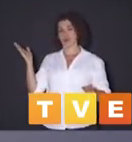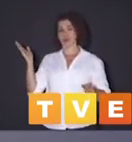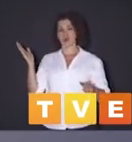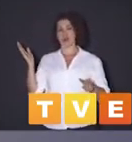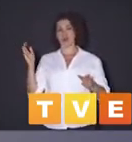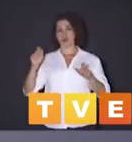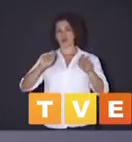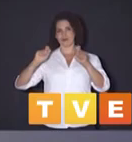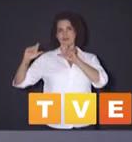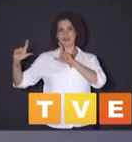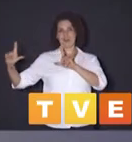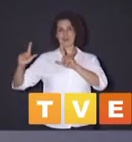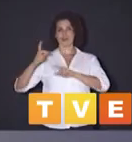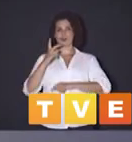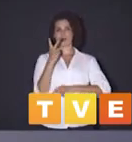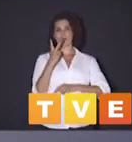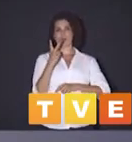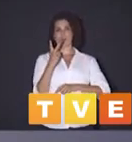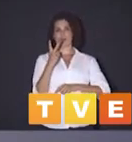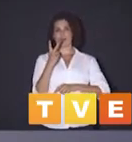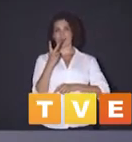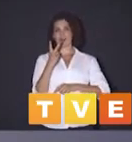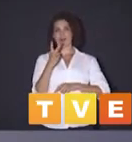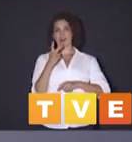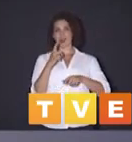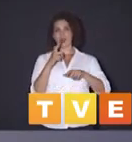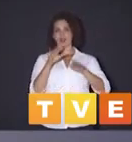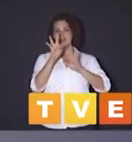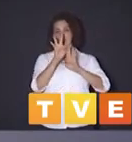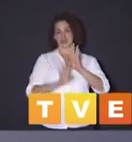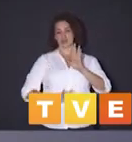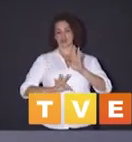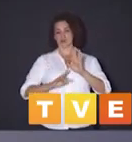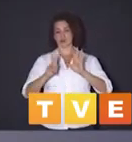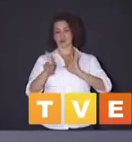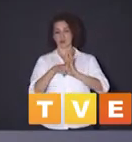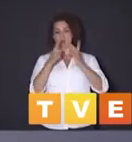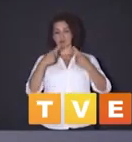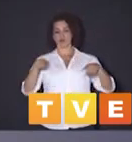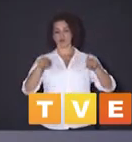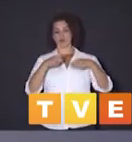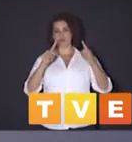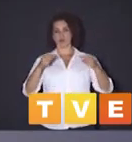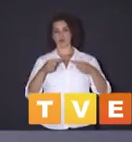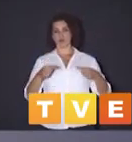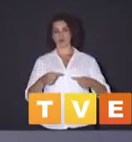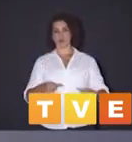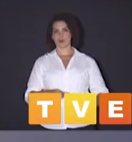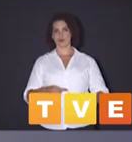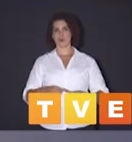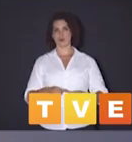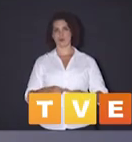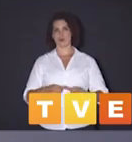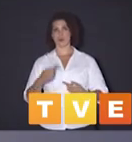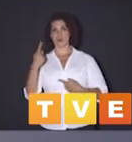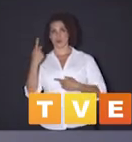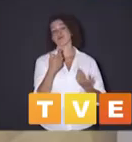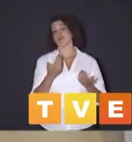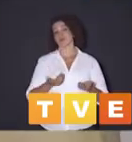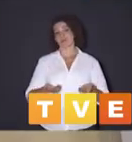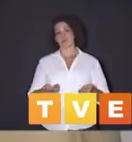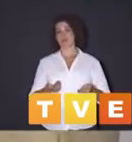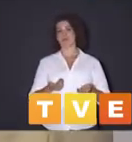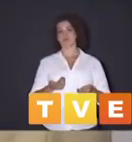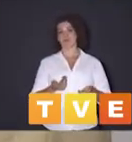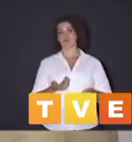foram feitas por sistemas inteligentes treinados com a base de músicas de rap do vagalume